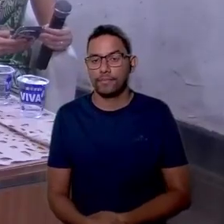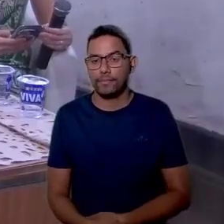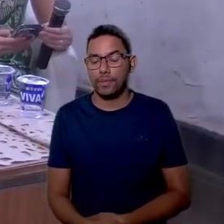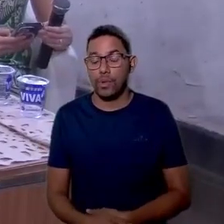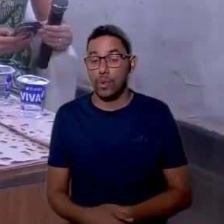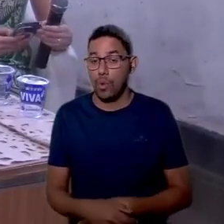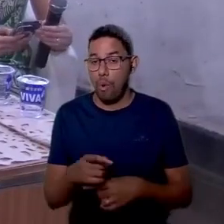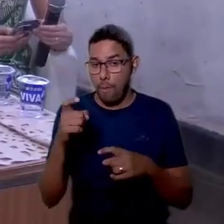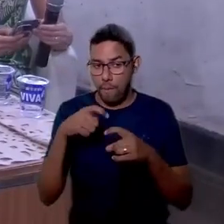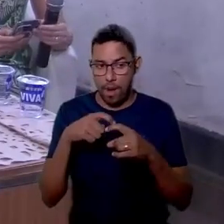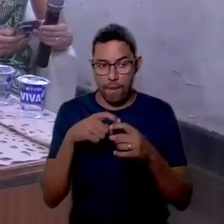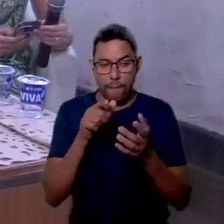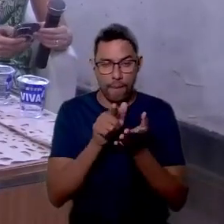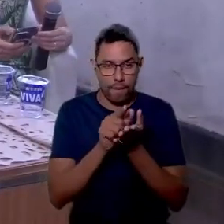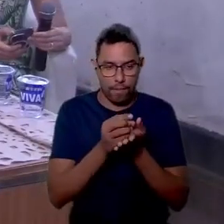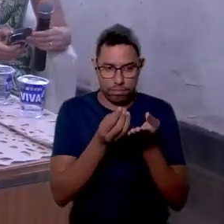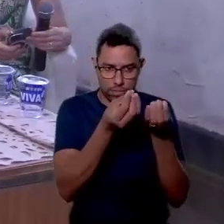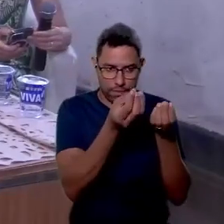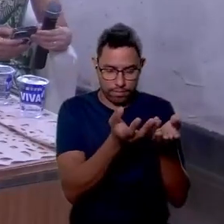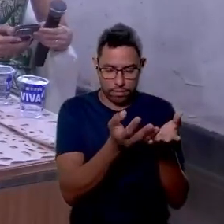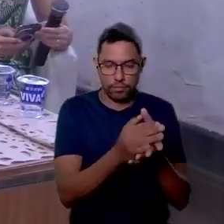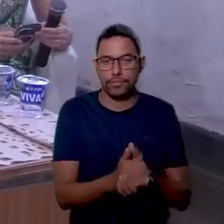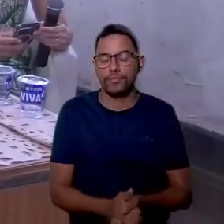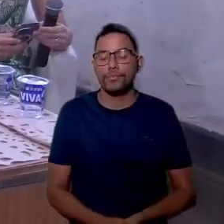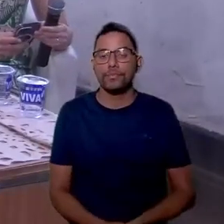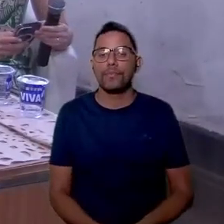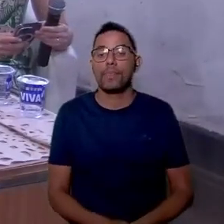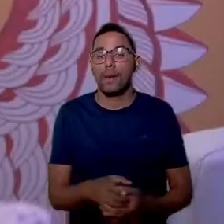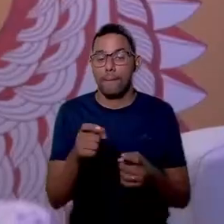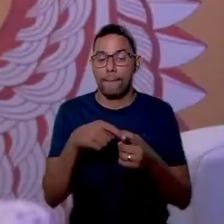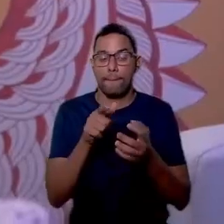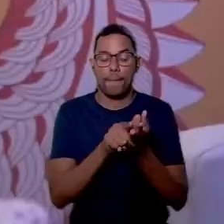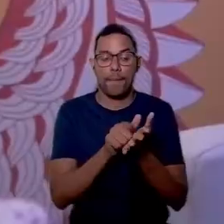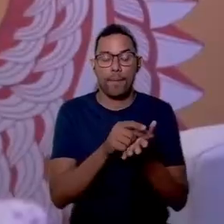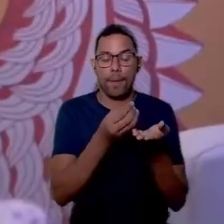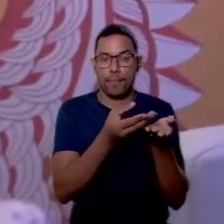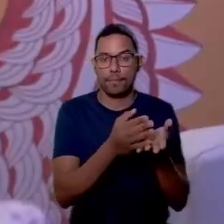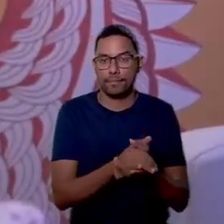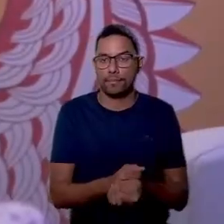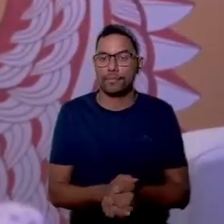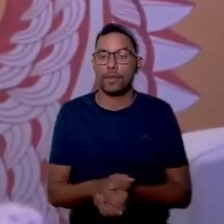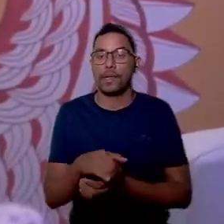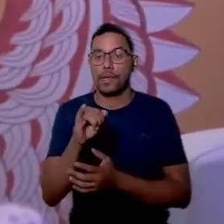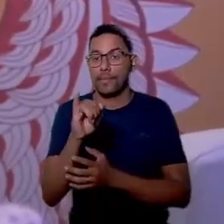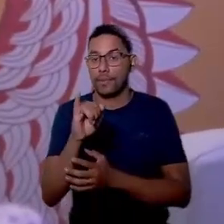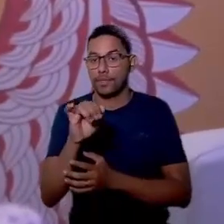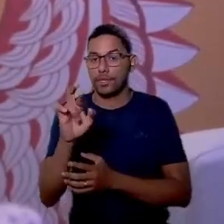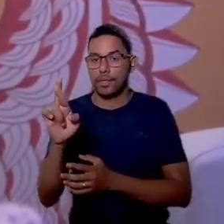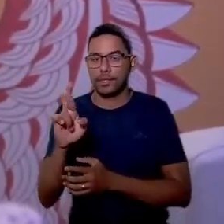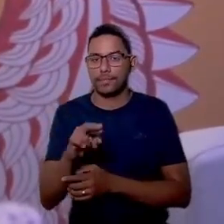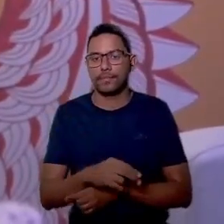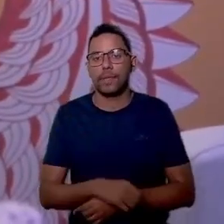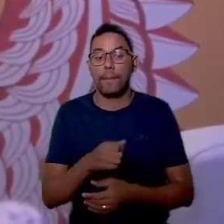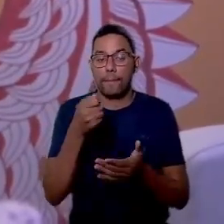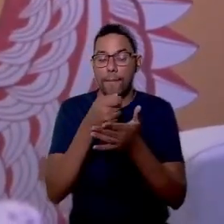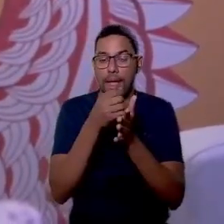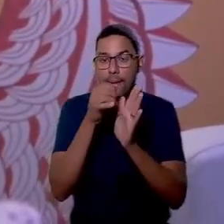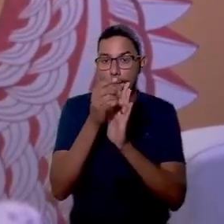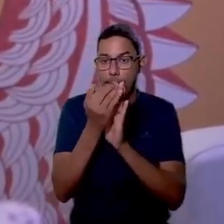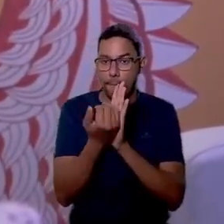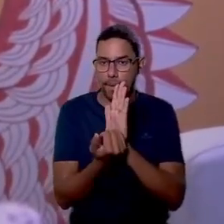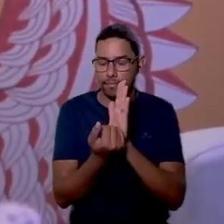o médico te dá um recibo. Esse recibo do médico, você joga no seu imposto de renda, para você pagar